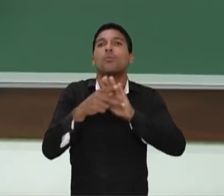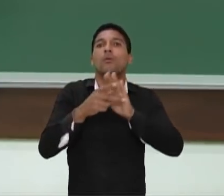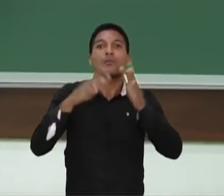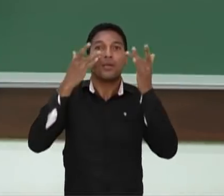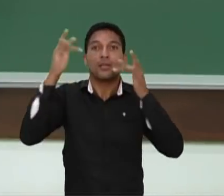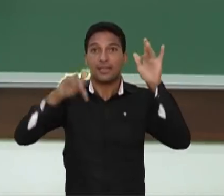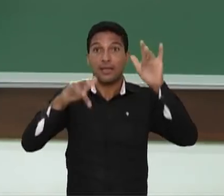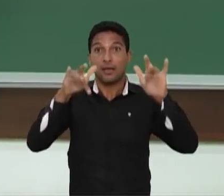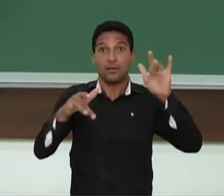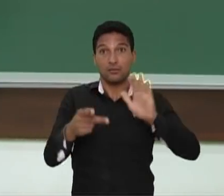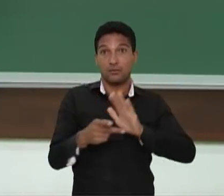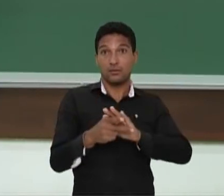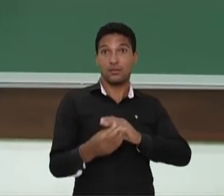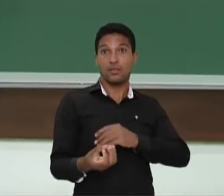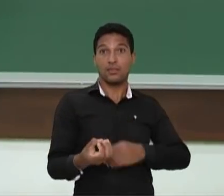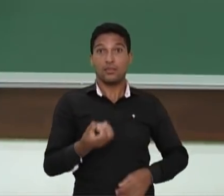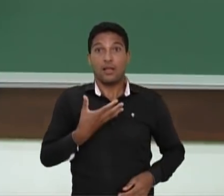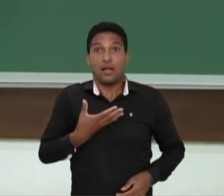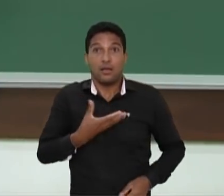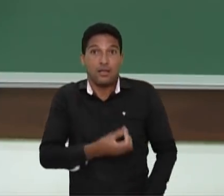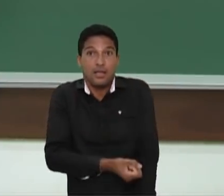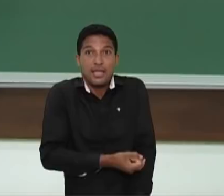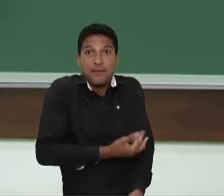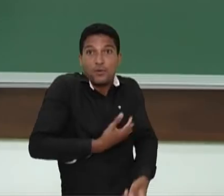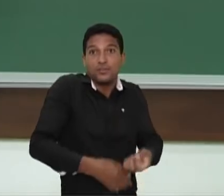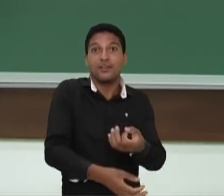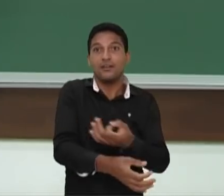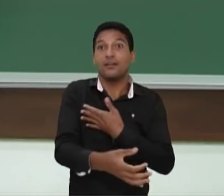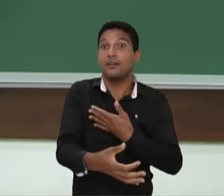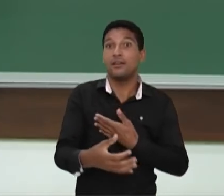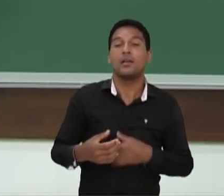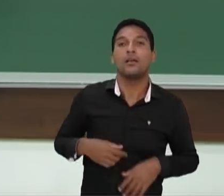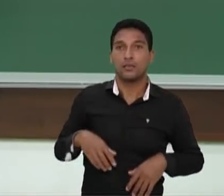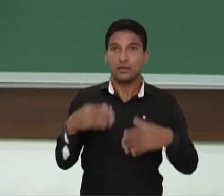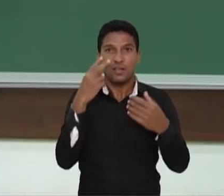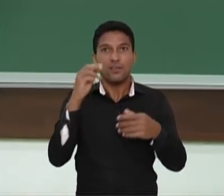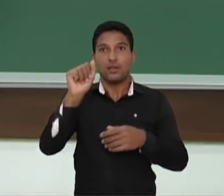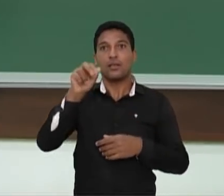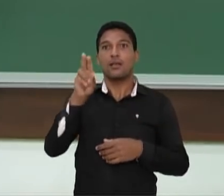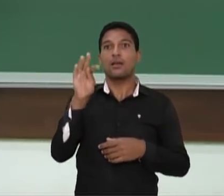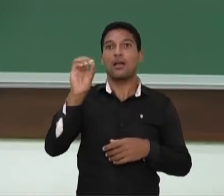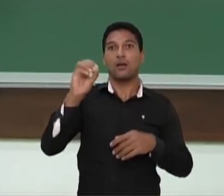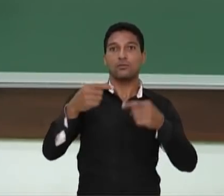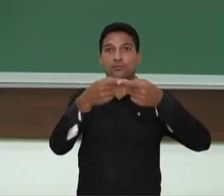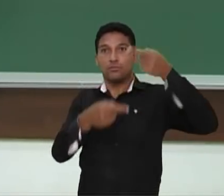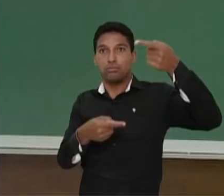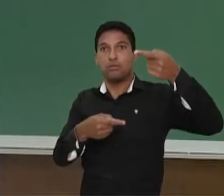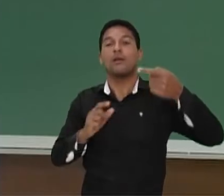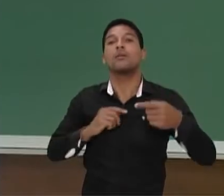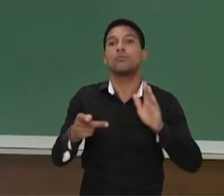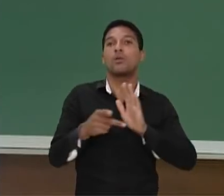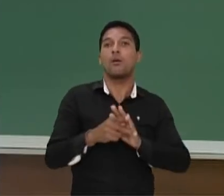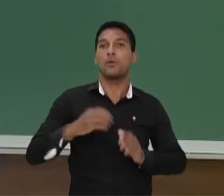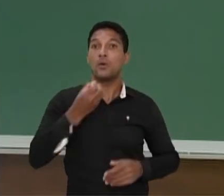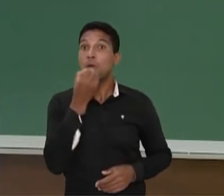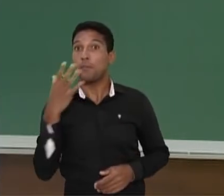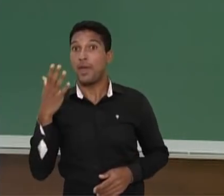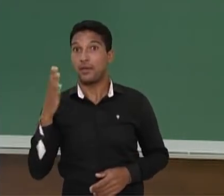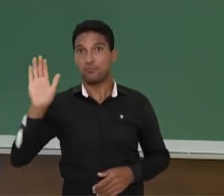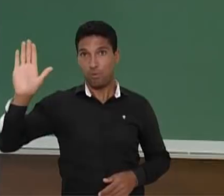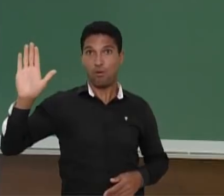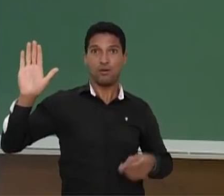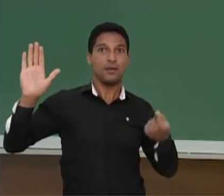emoções. E os autos não trabalham, né, o bem e o mal, essa guerra do bem e do mal. Então, né, trabalha